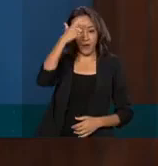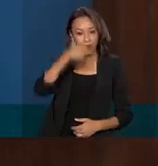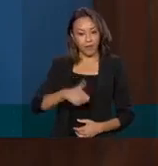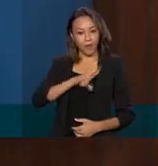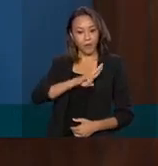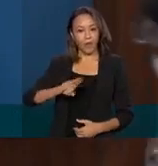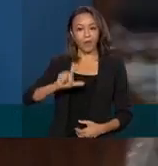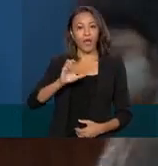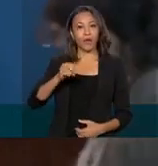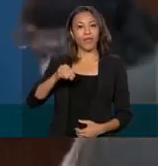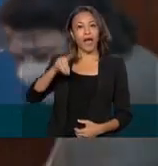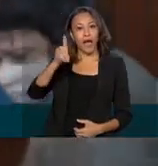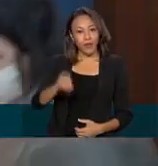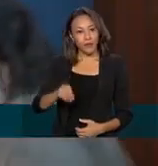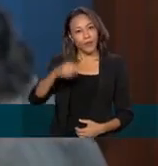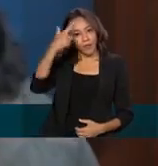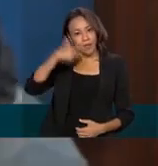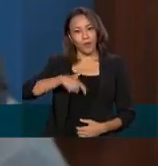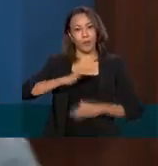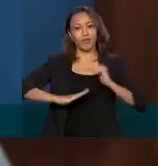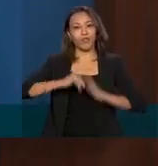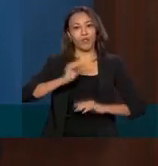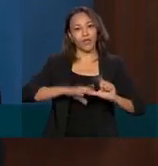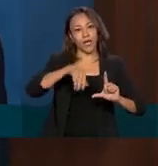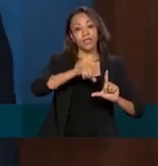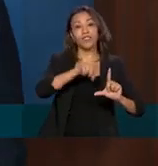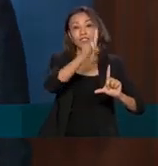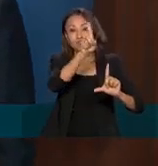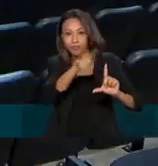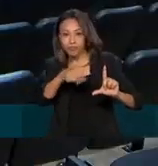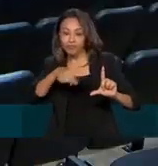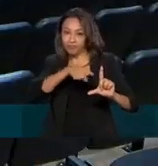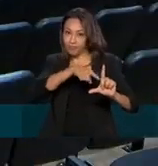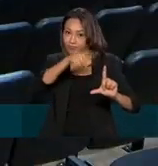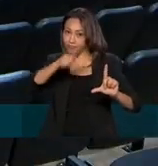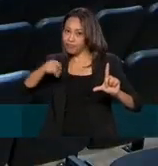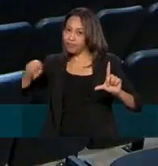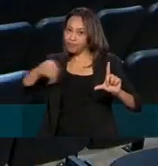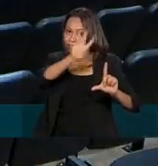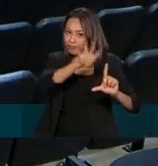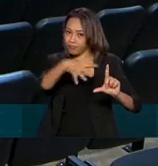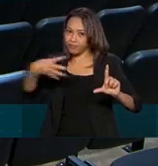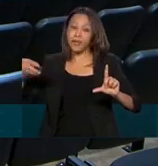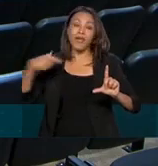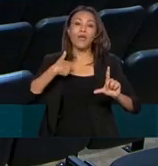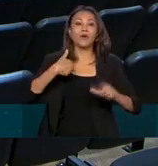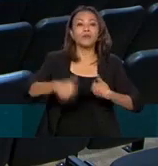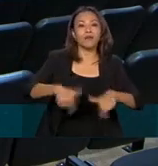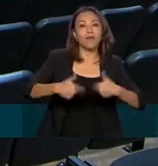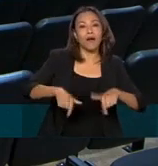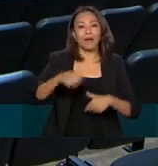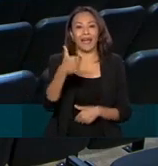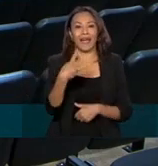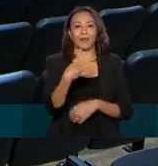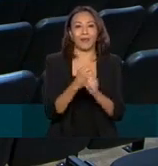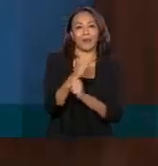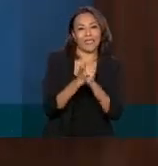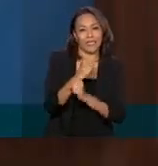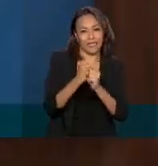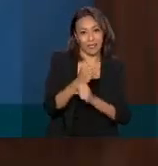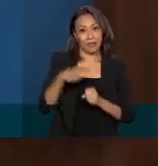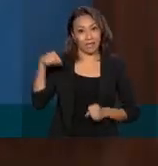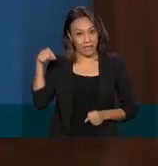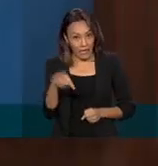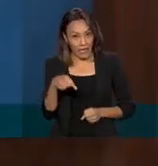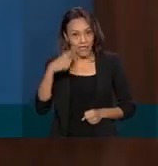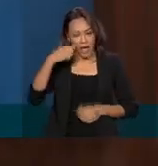eu sou estatístico aqui da Anvisa, trabalho aqui há 14 anos, nessa área de avaliação de estudos clínicos